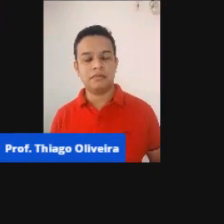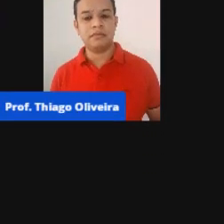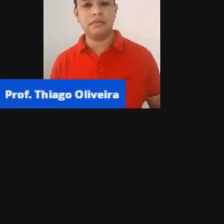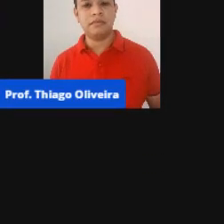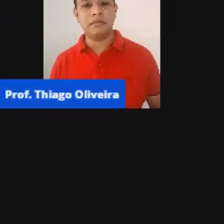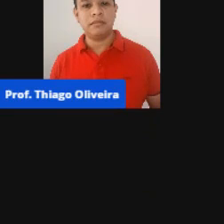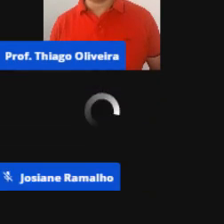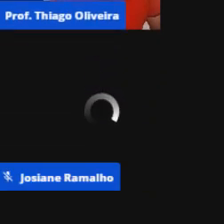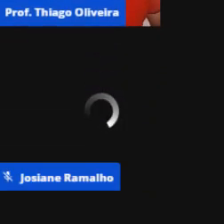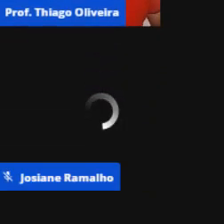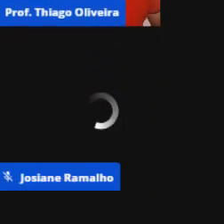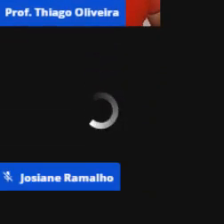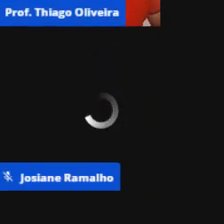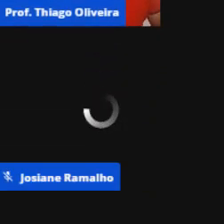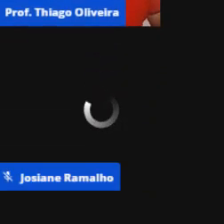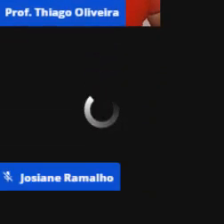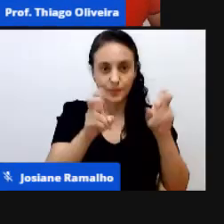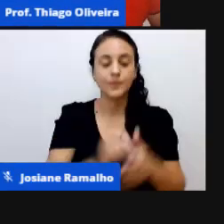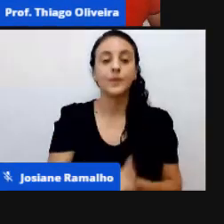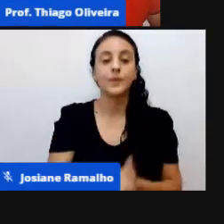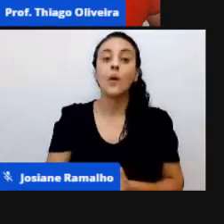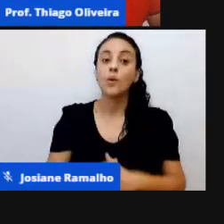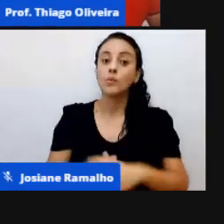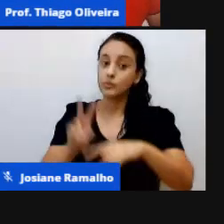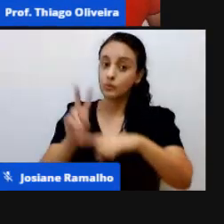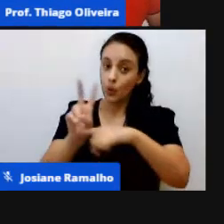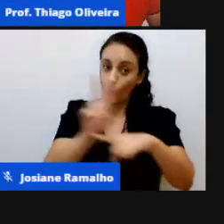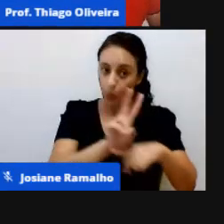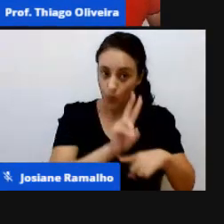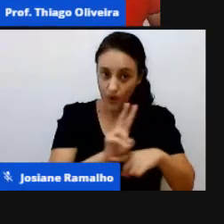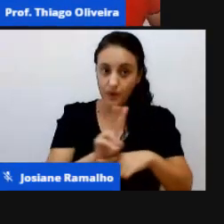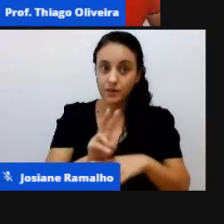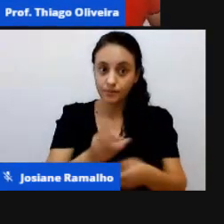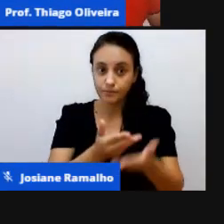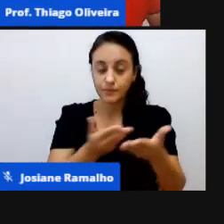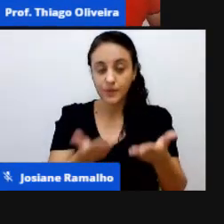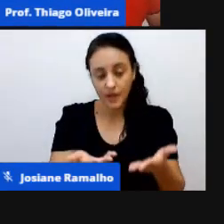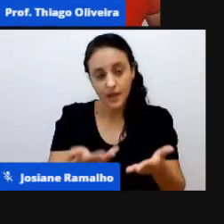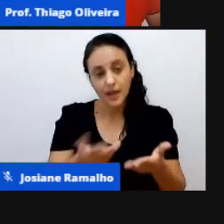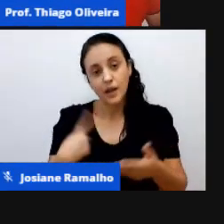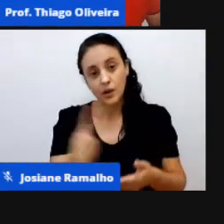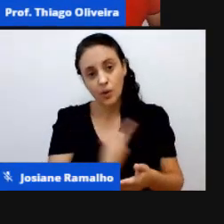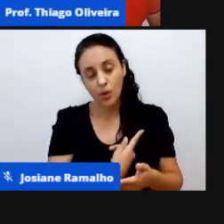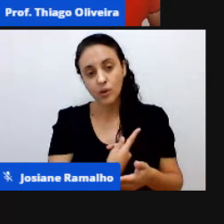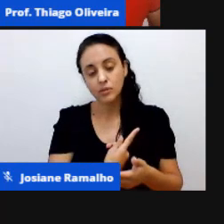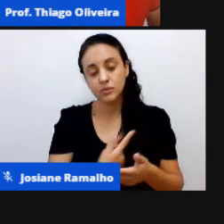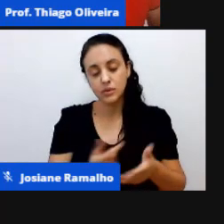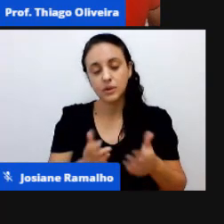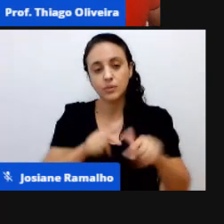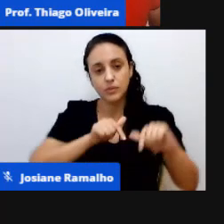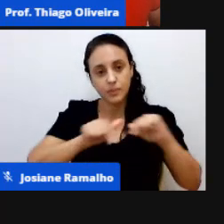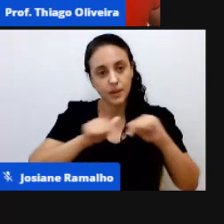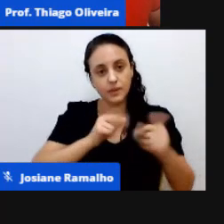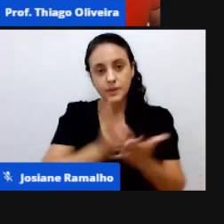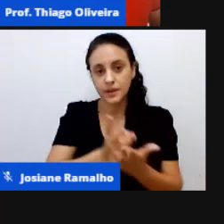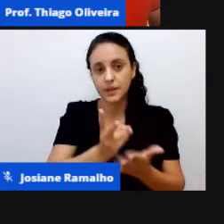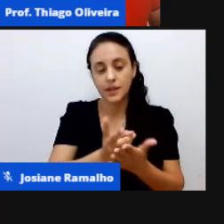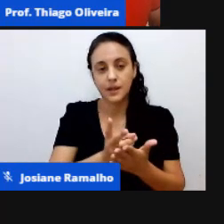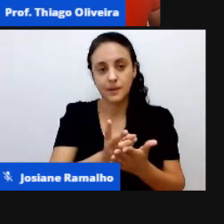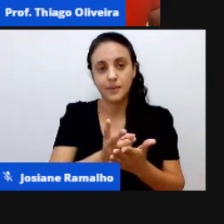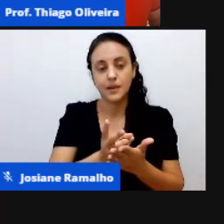bem. Cuidem-se e estamos à disposição na CEMED, tá? Para que a gente possa